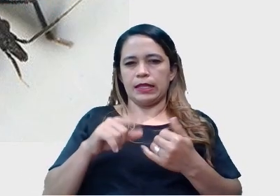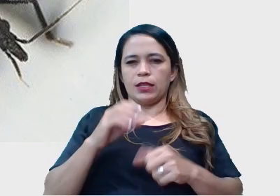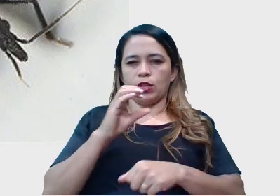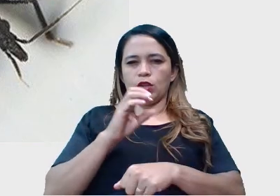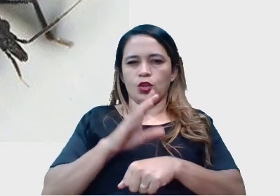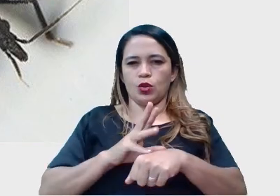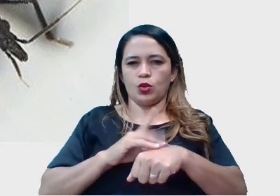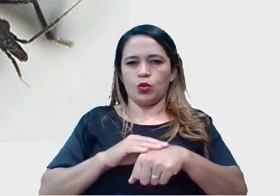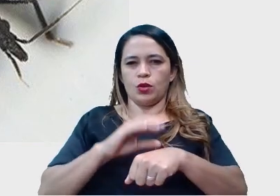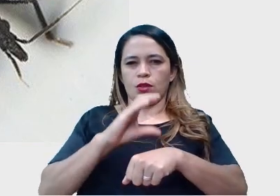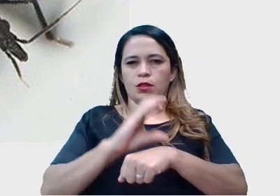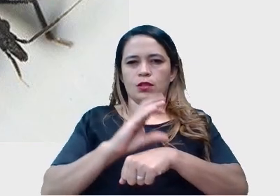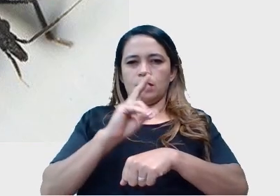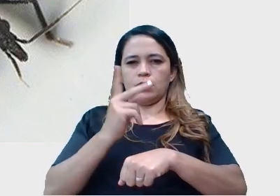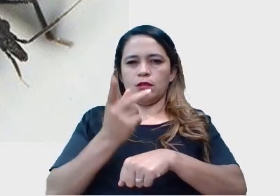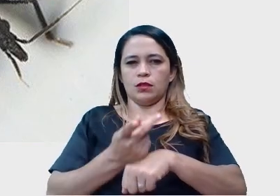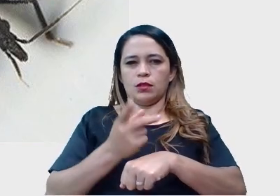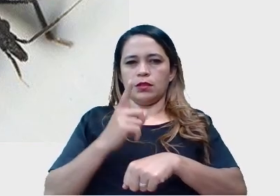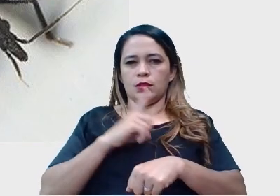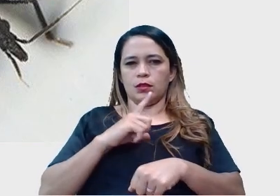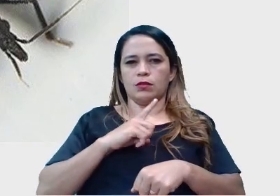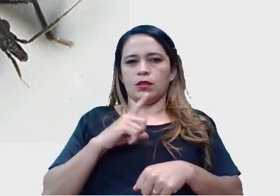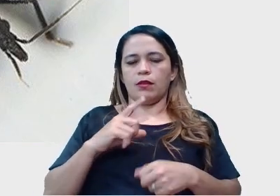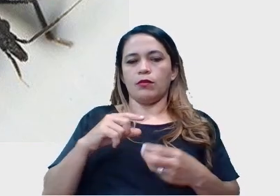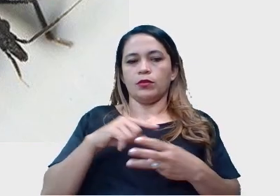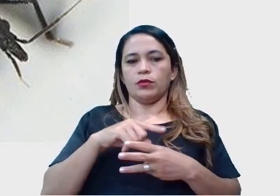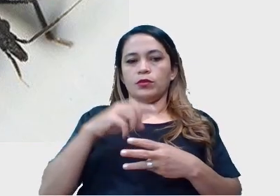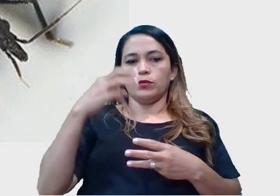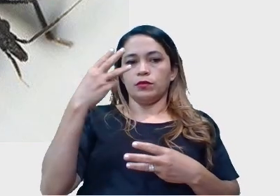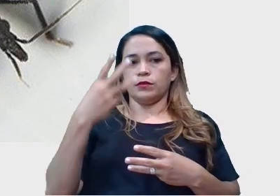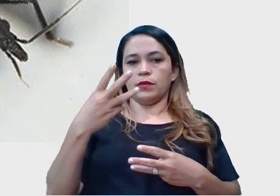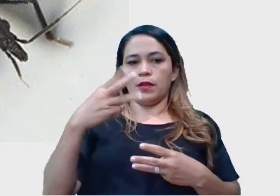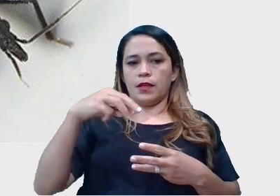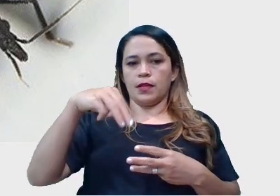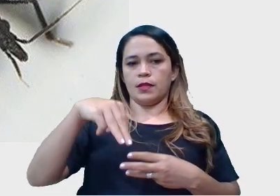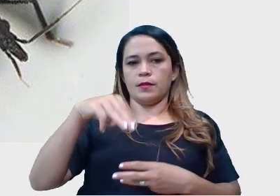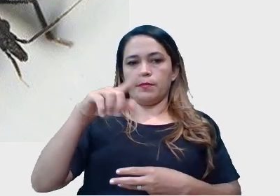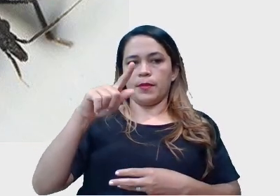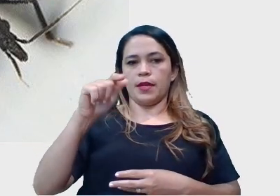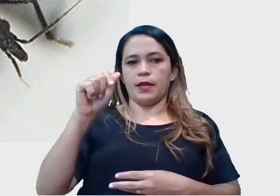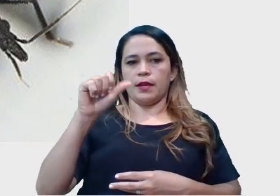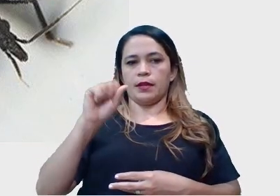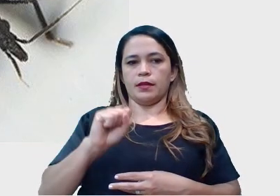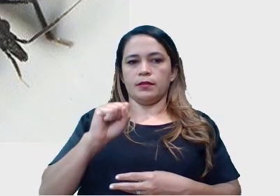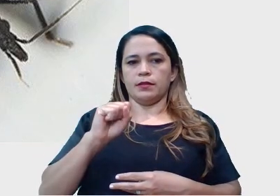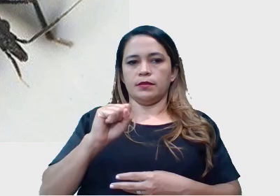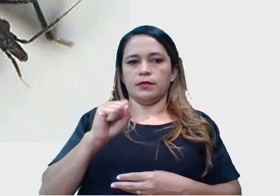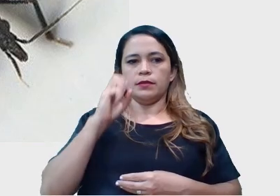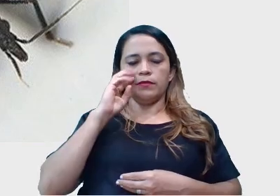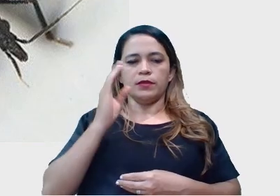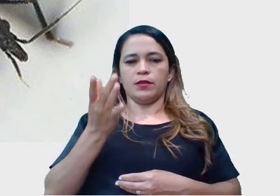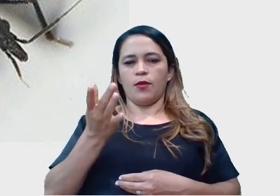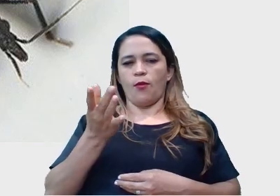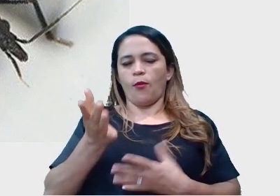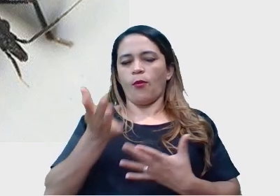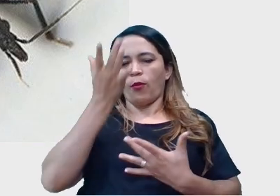doença dos 3 mega. O que seria a doença dos 3 mega? Isso aqui é uma palavrinha legal para você guardar